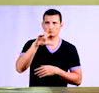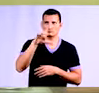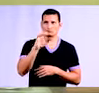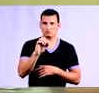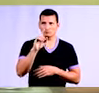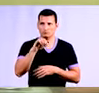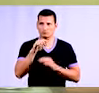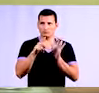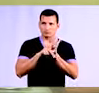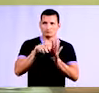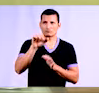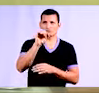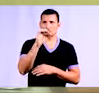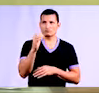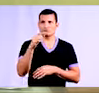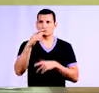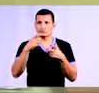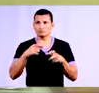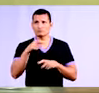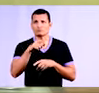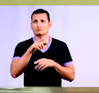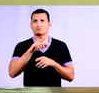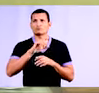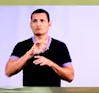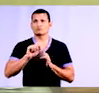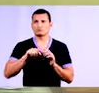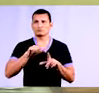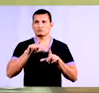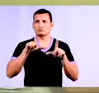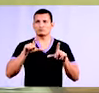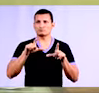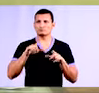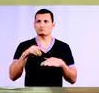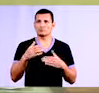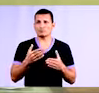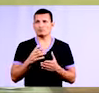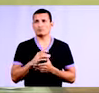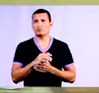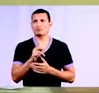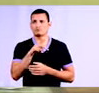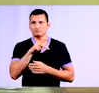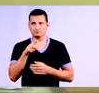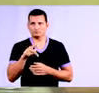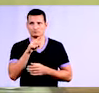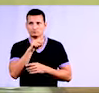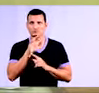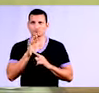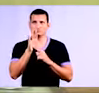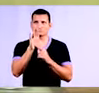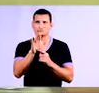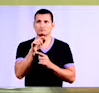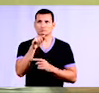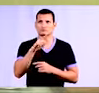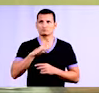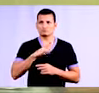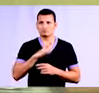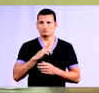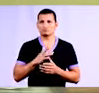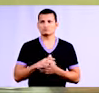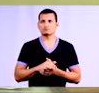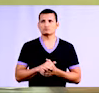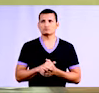do sistema operacional, é onde ele é carregado, ok? Então, nesse caso que a professora mostrou, você tem,